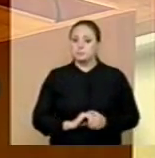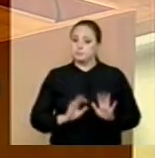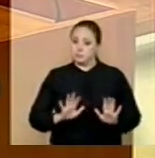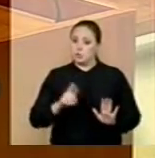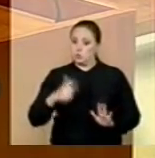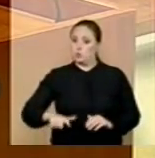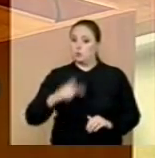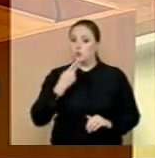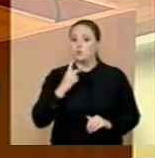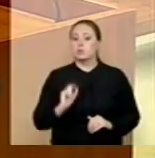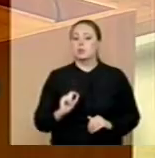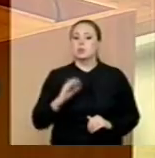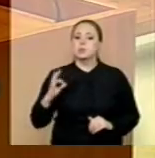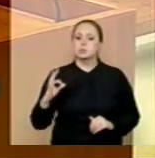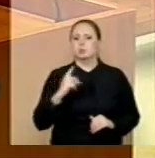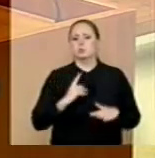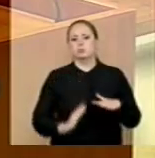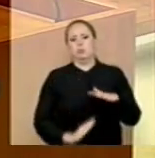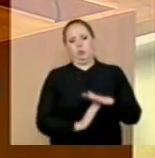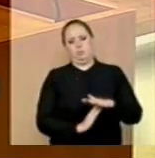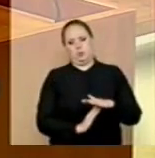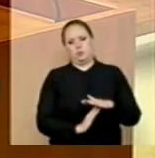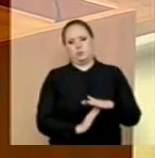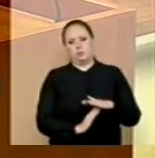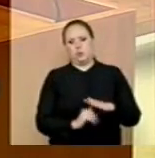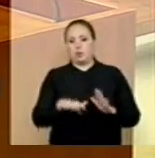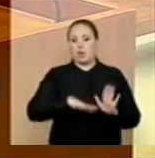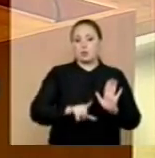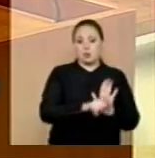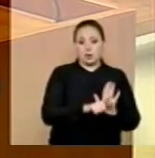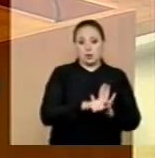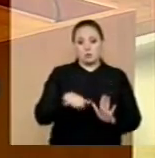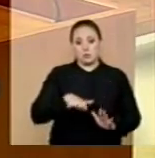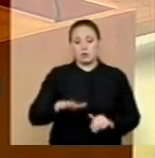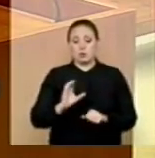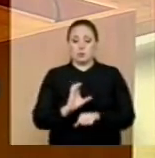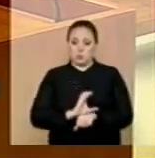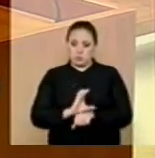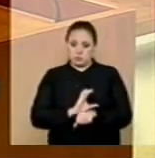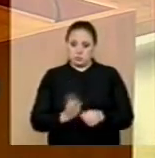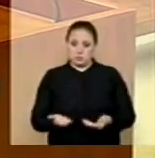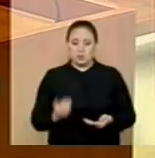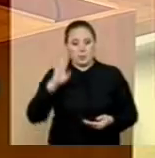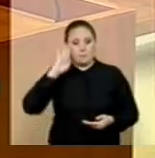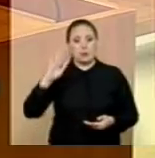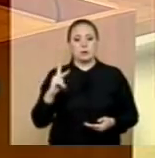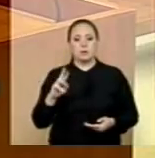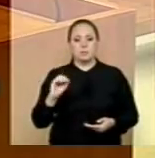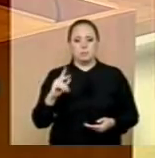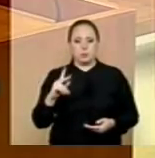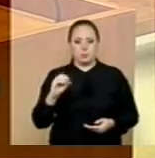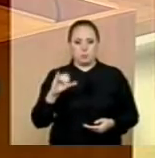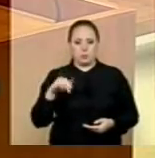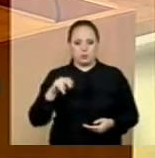insisto, que tudo tem um limite legal e constitucional. O princípio da proporcionalidade seria uma bússola interpretativa